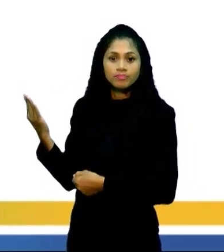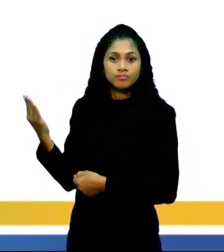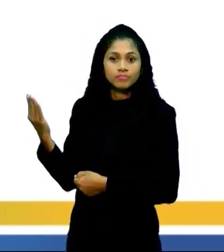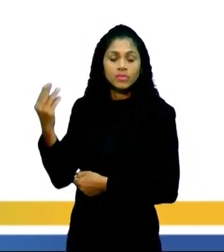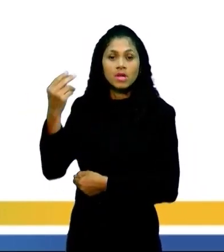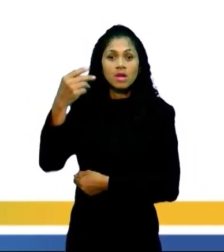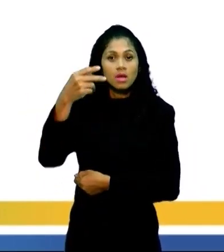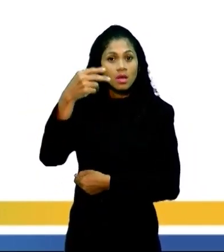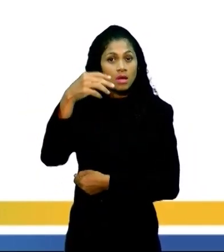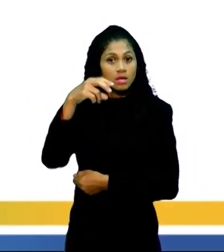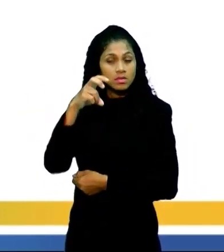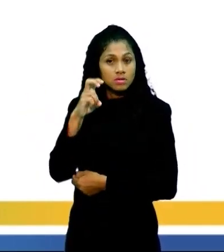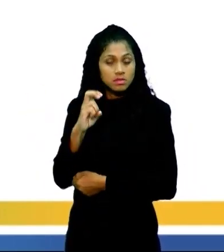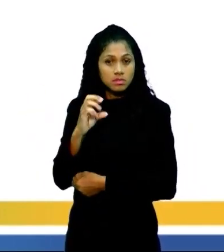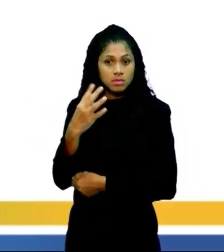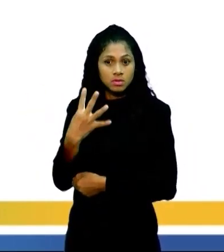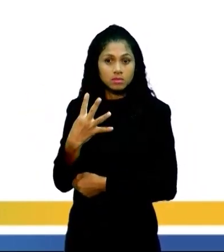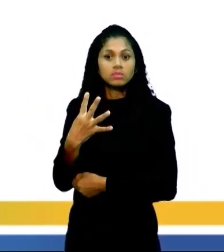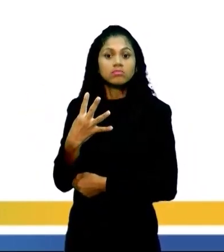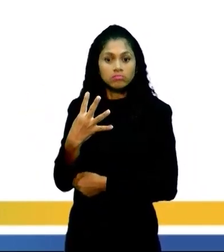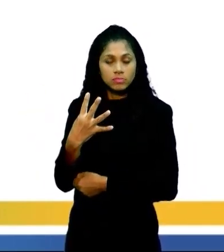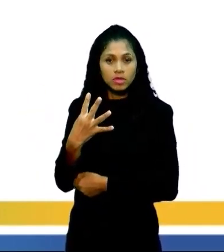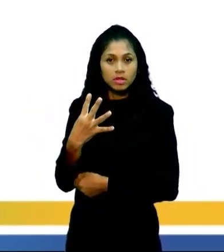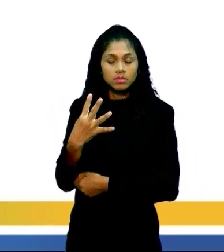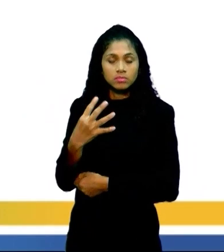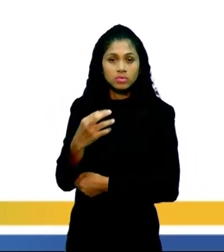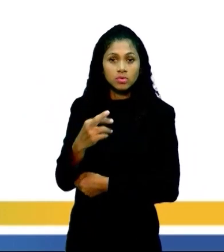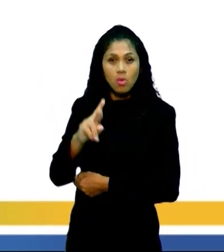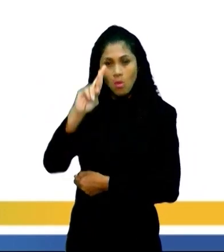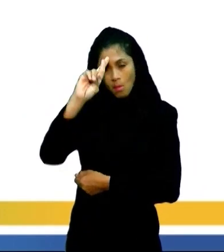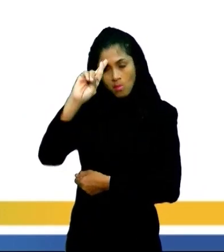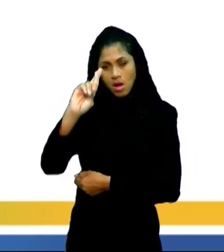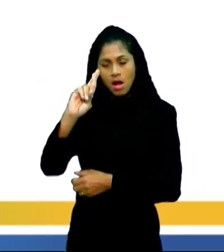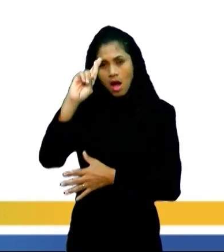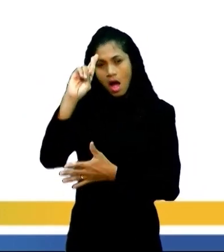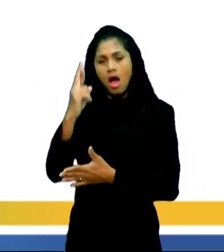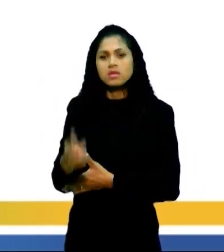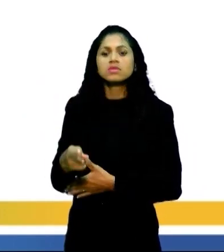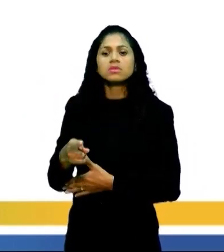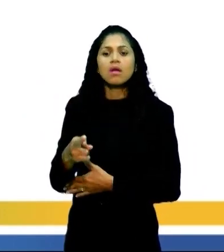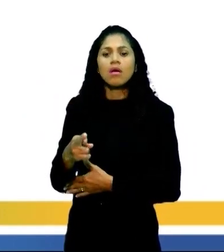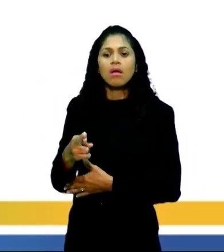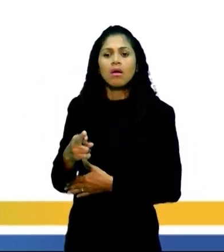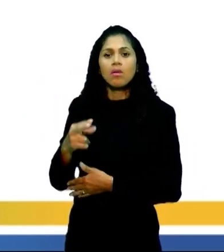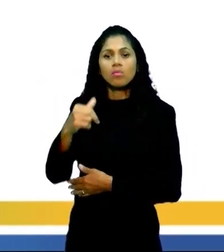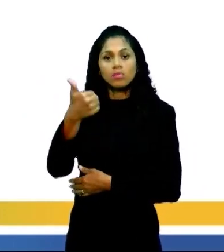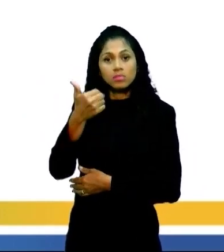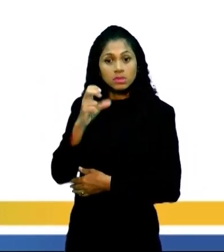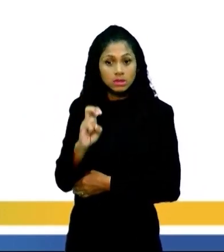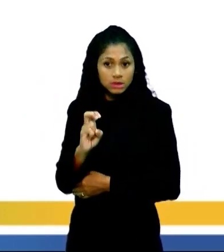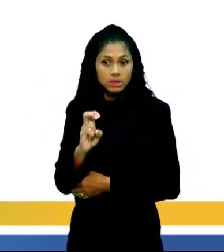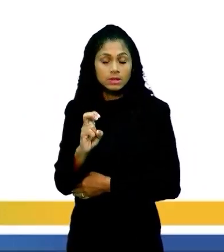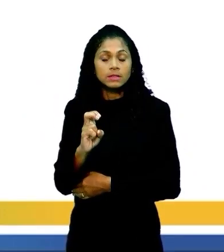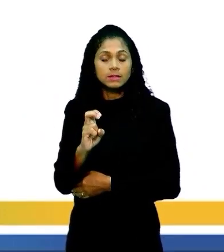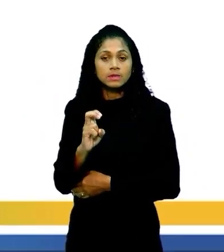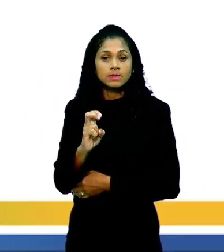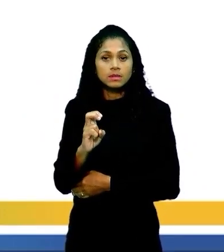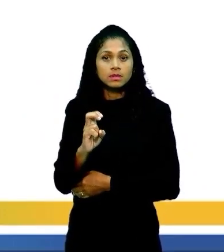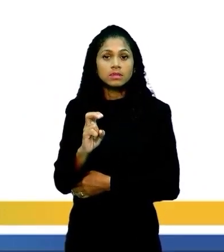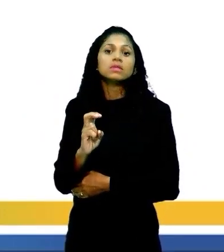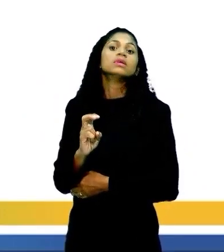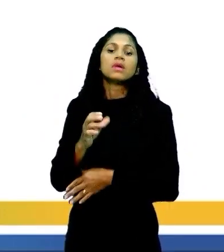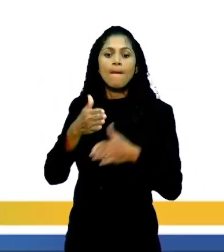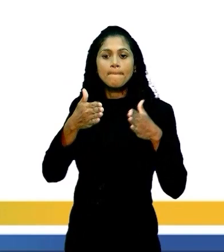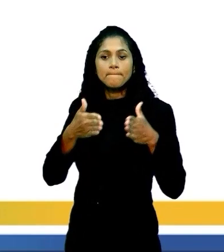54, não é isso? Razões 15. Então a gente vai ver aí, ó. Se o procedimento é